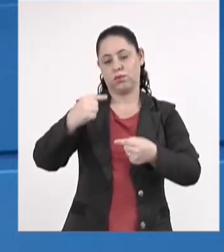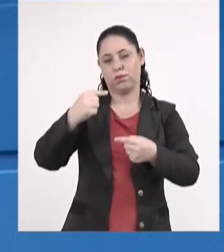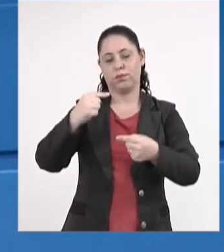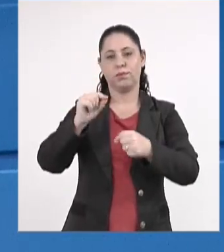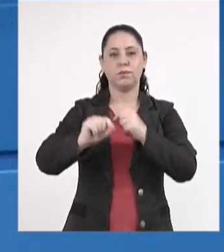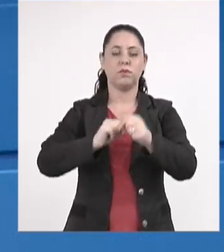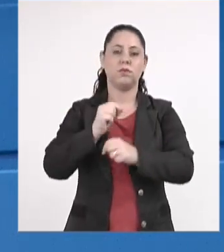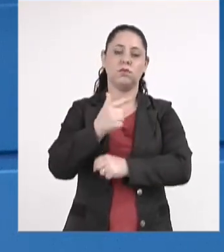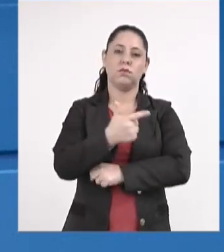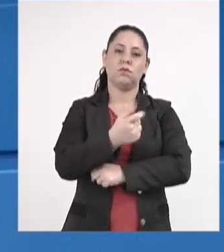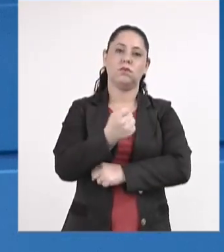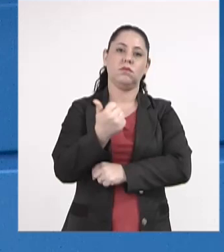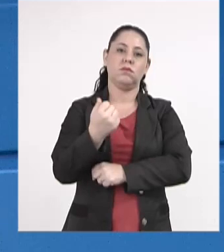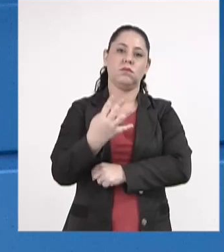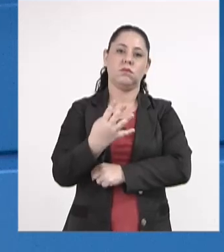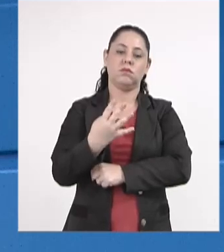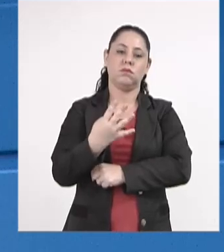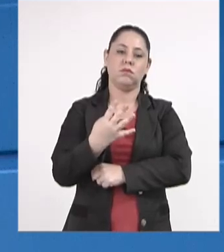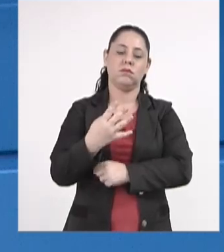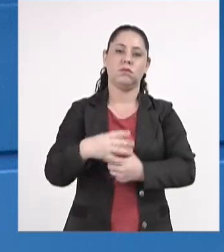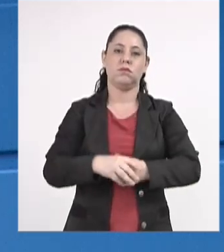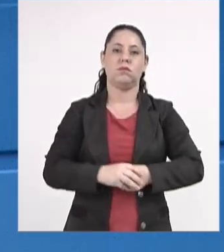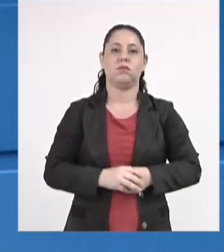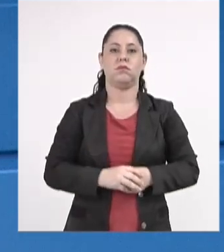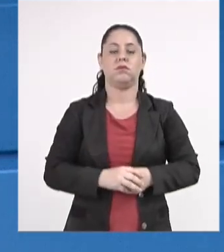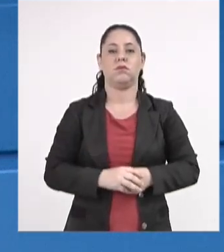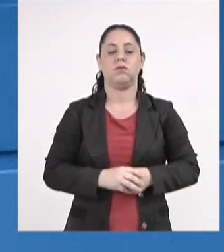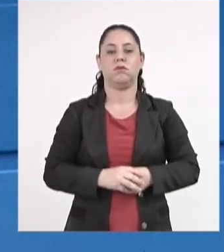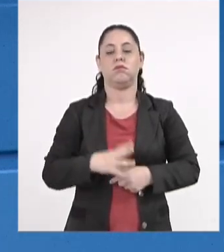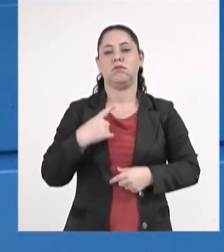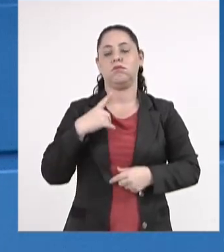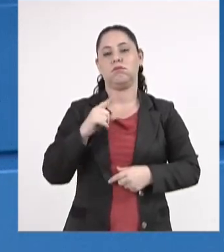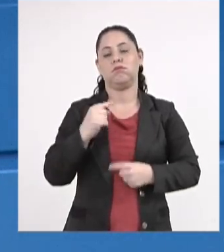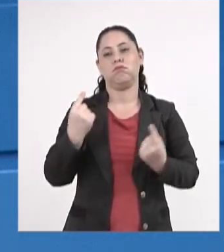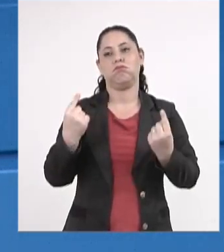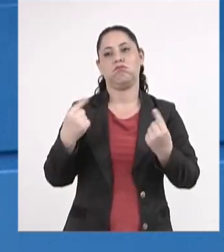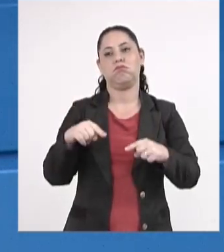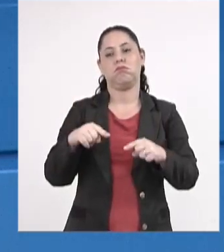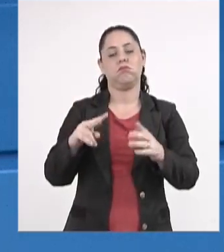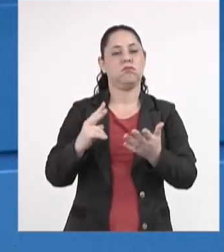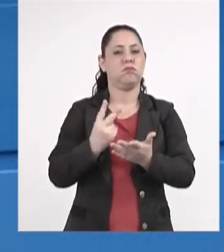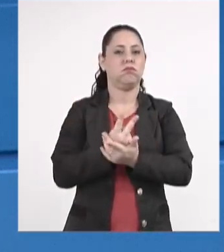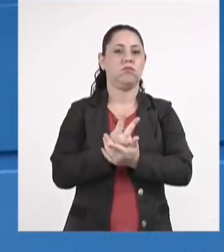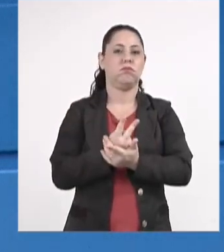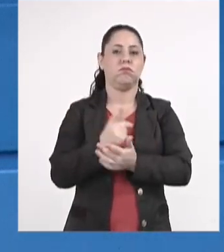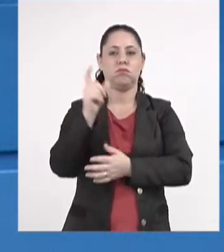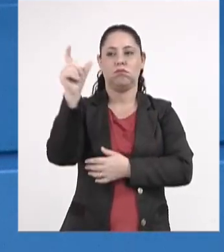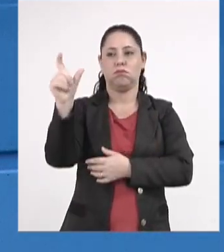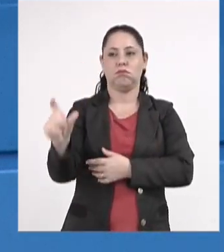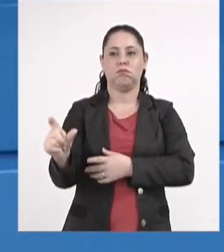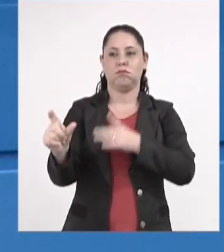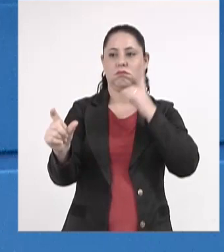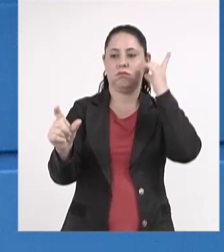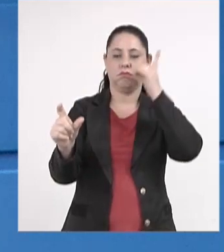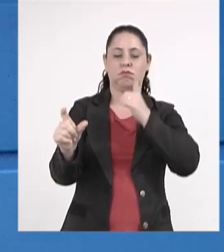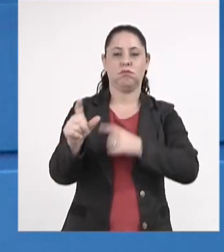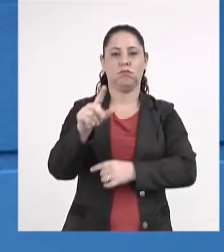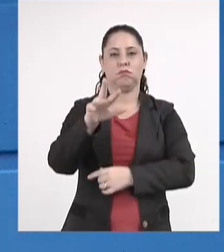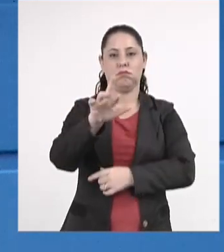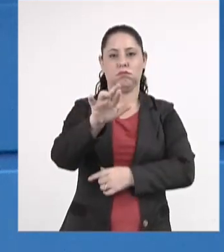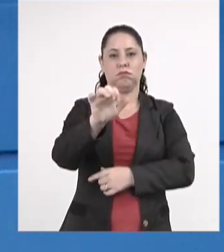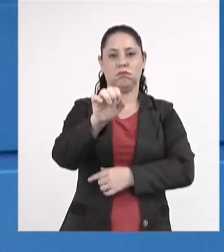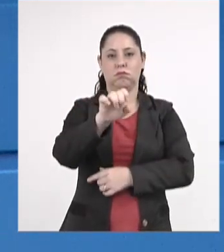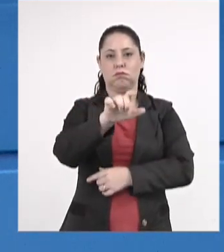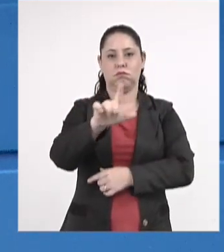vereança em 2024 quer dizer isso é um absurdo isso é um contrassenso vossa excelência Deputado Rafael Tavares